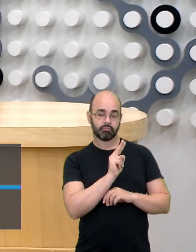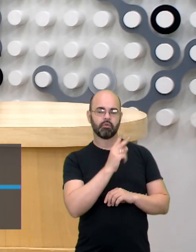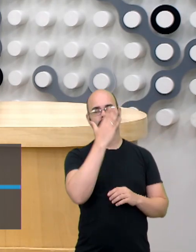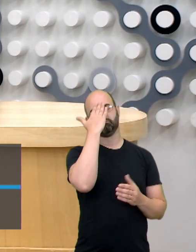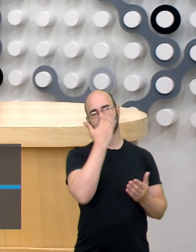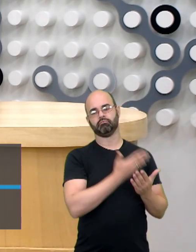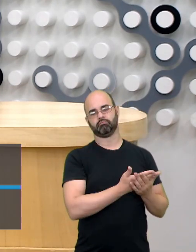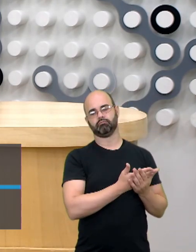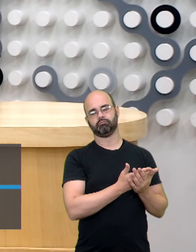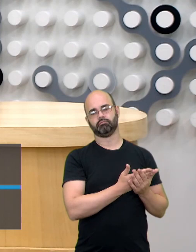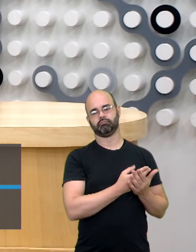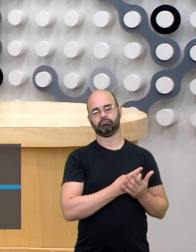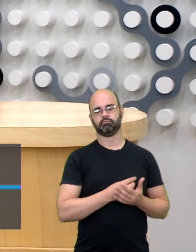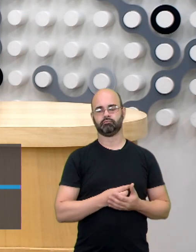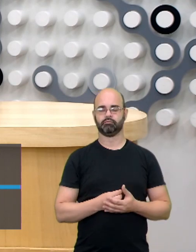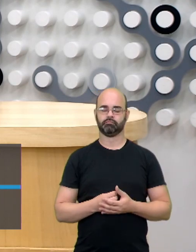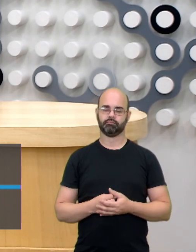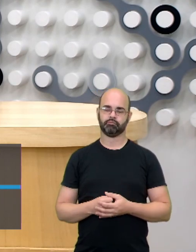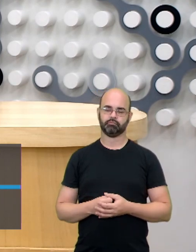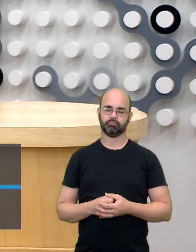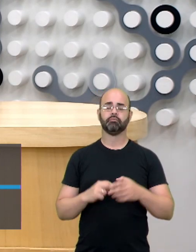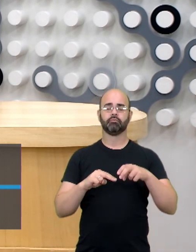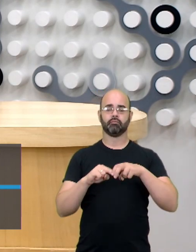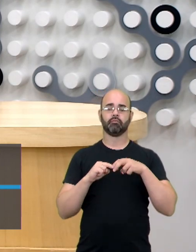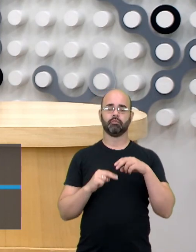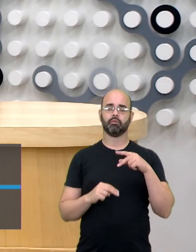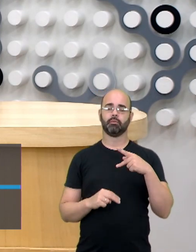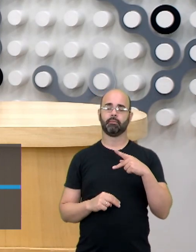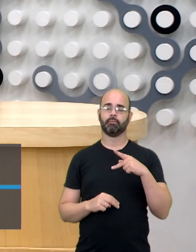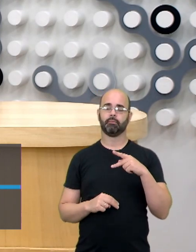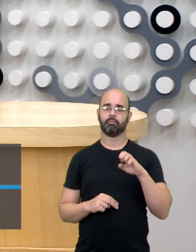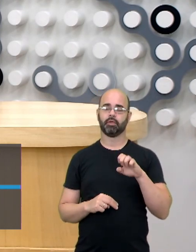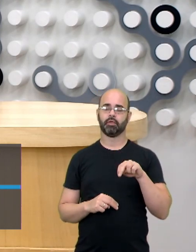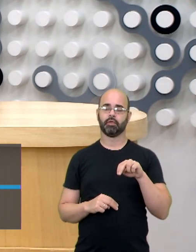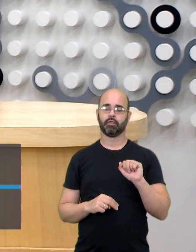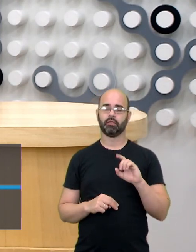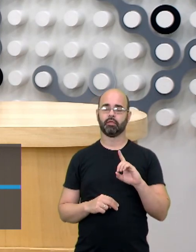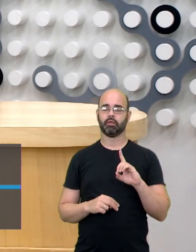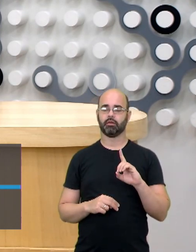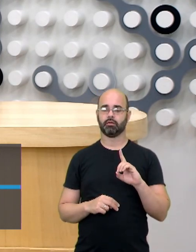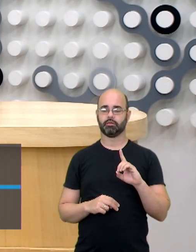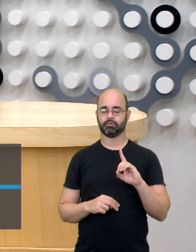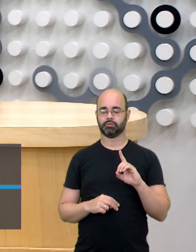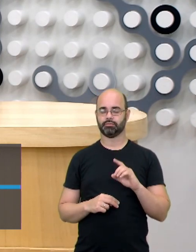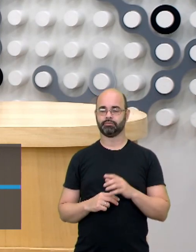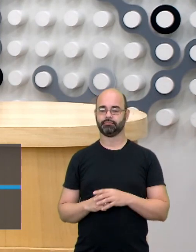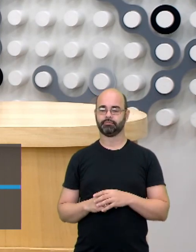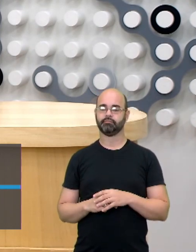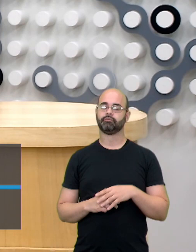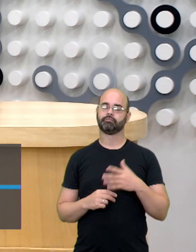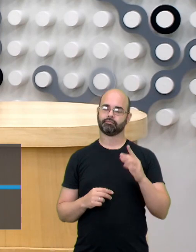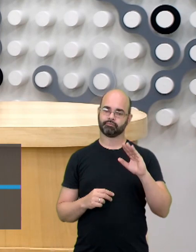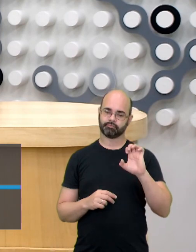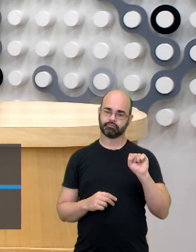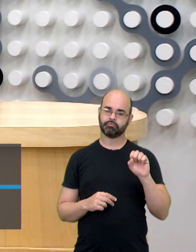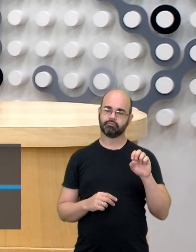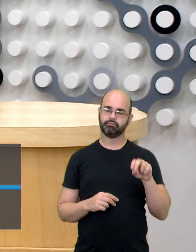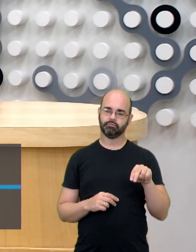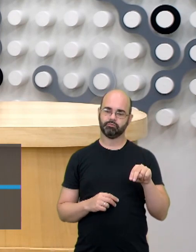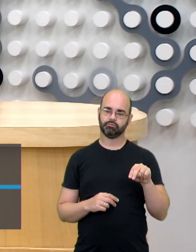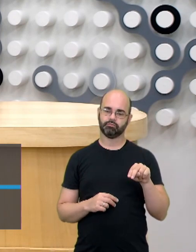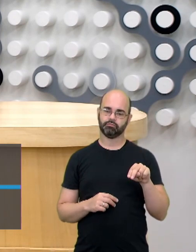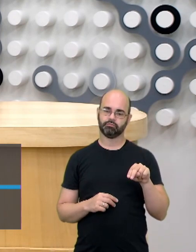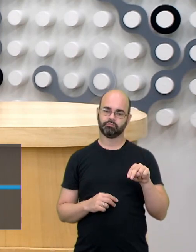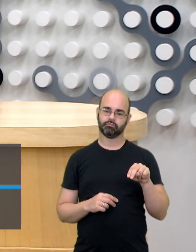certo? Por isso que, na realidade, né, o PNAD aí, né, e o censo são, né, informações, né, de